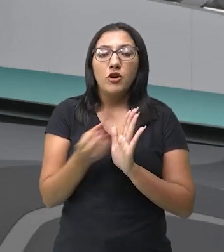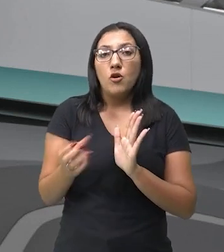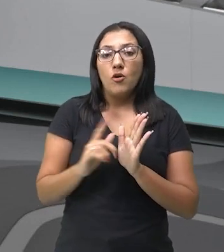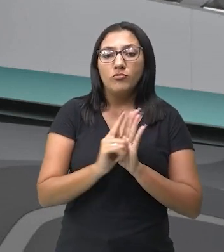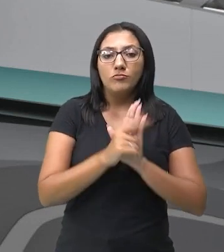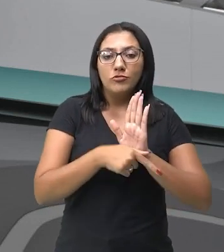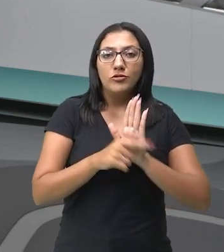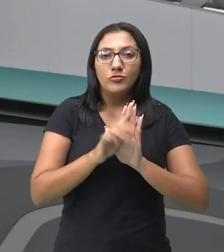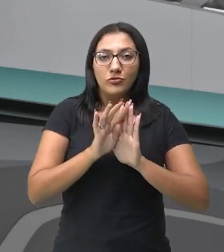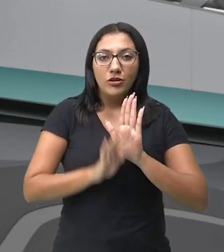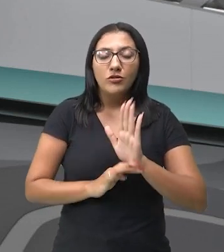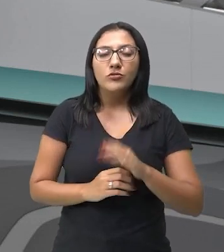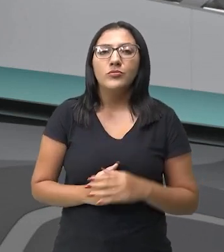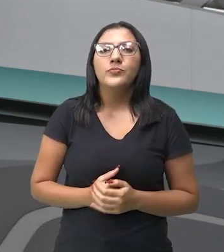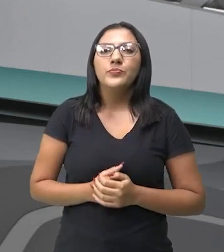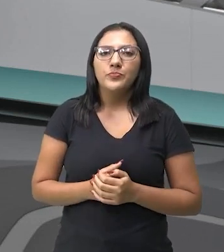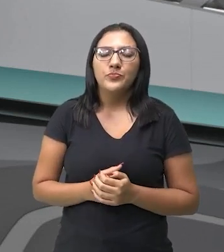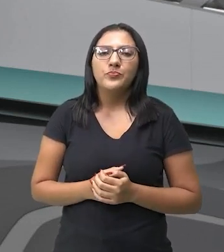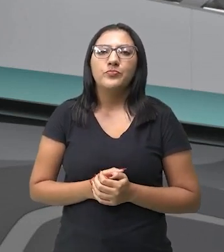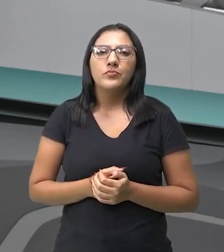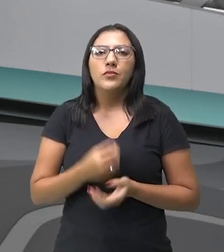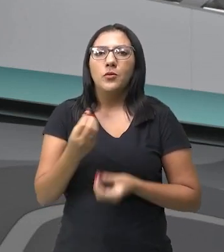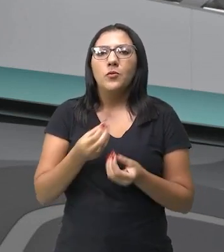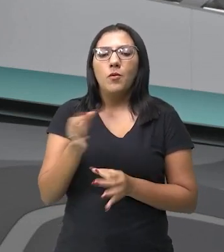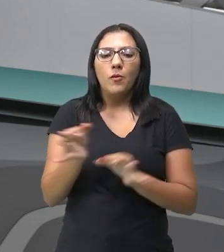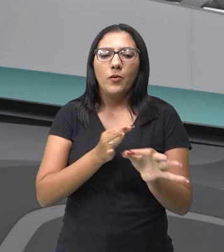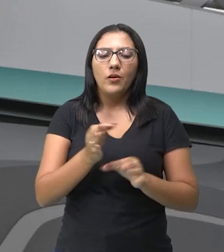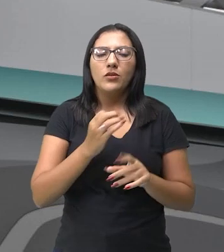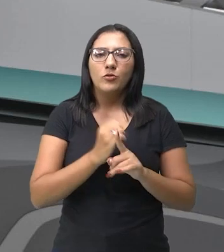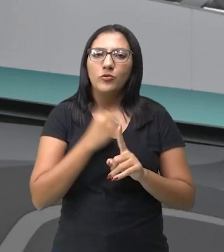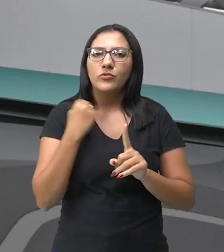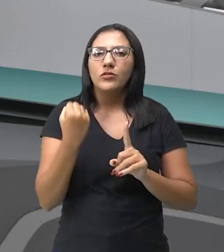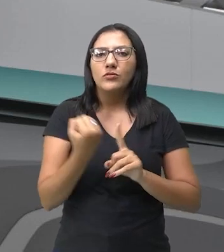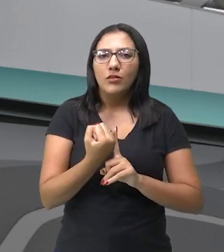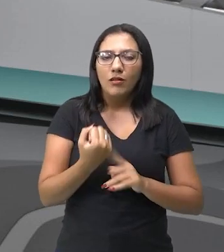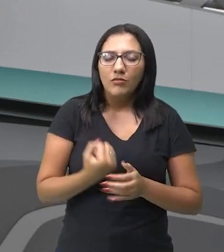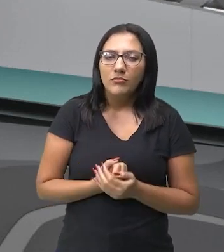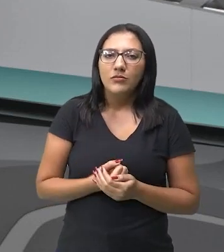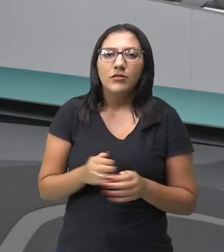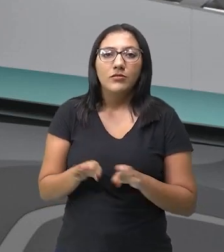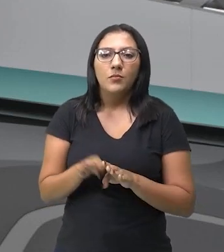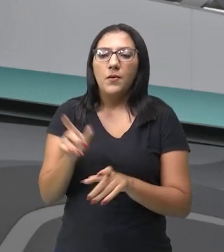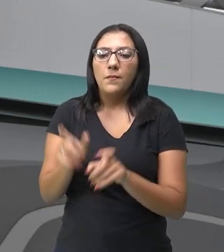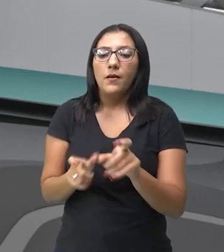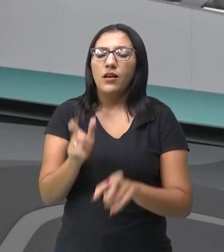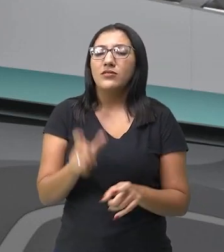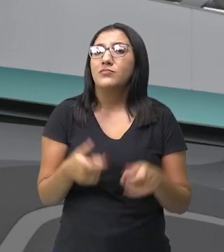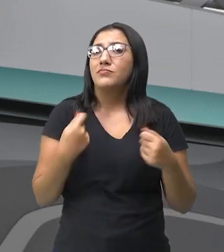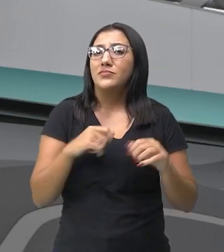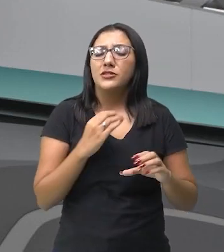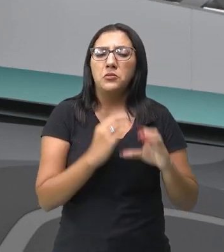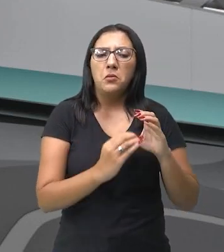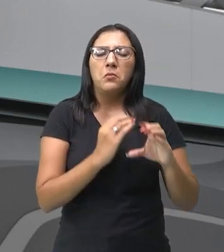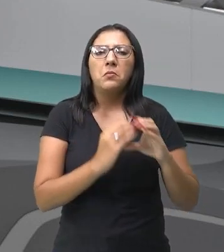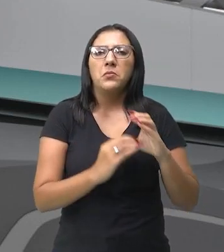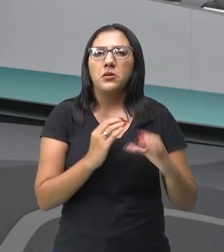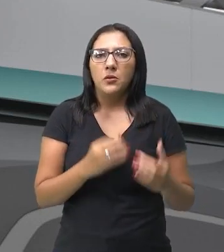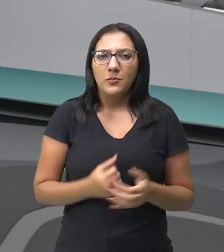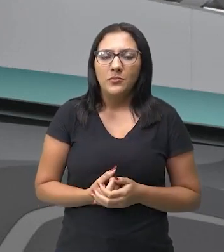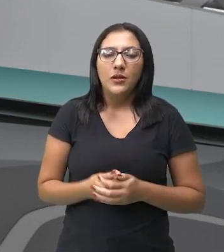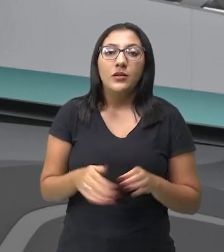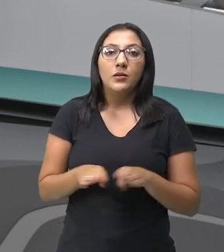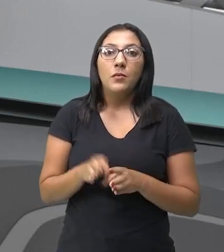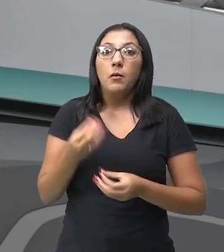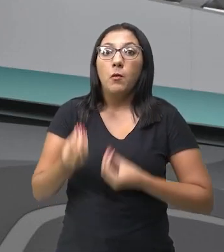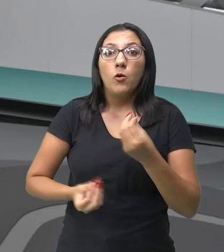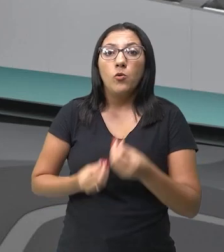gêneros textuais, né? A maneira como a sociedade se organiza, a maneira como as pessoas precisam se comunicar, a maneira como